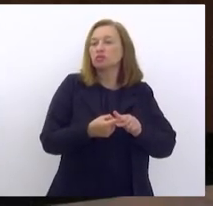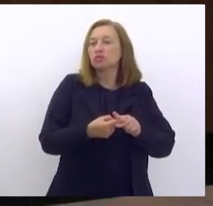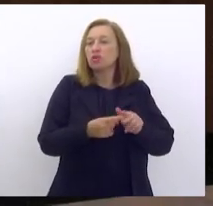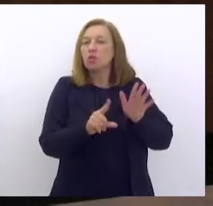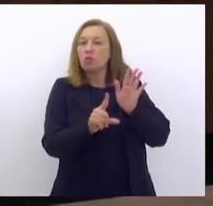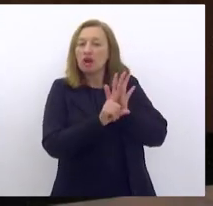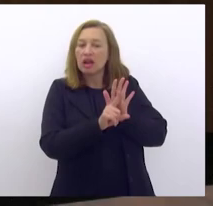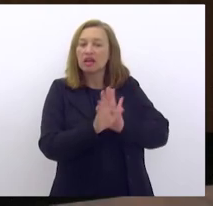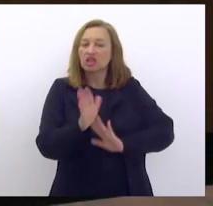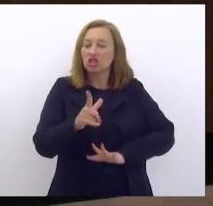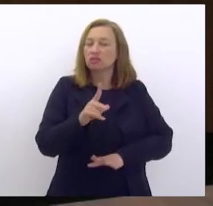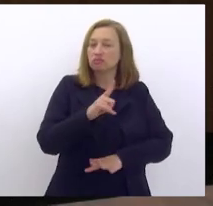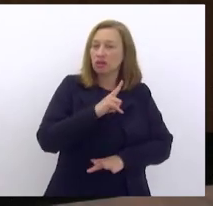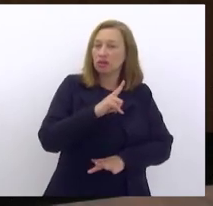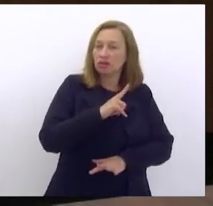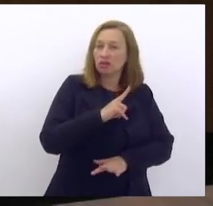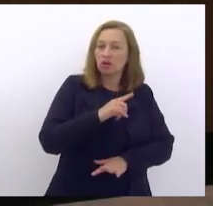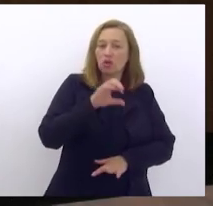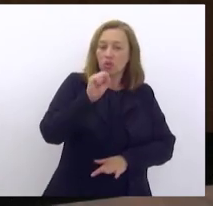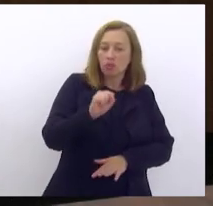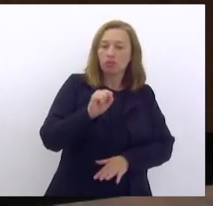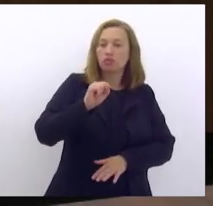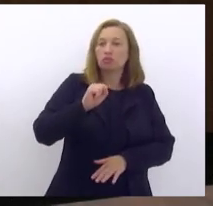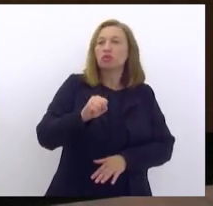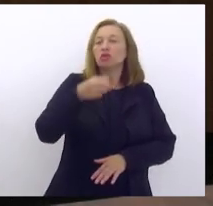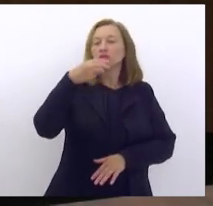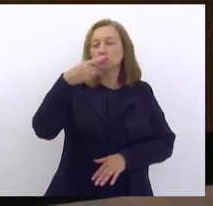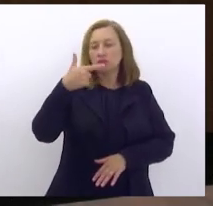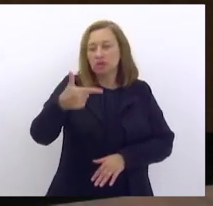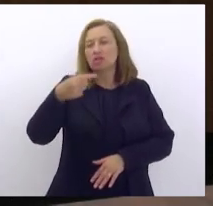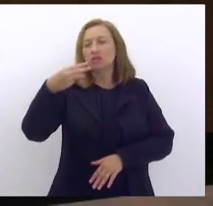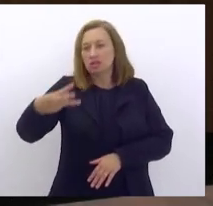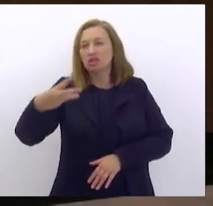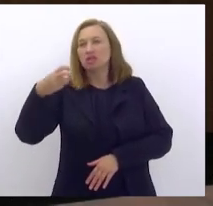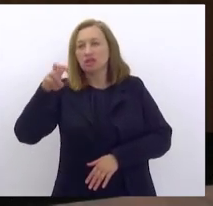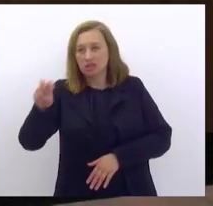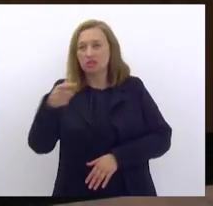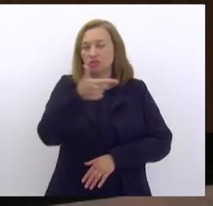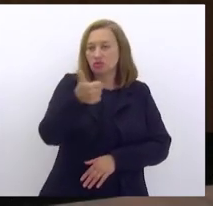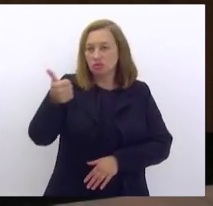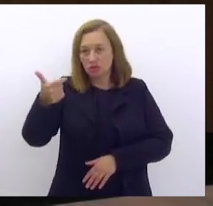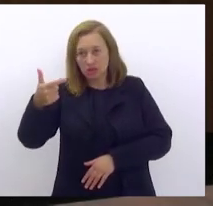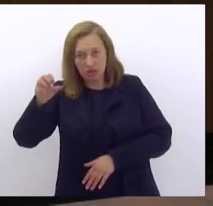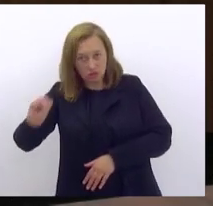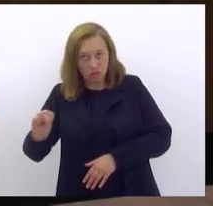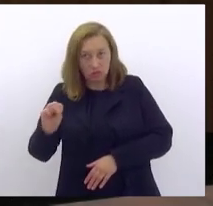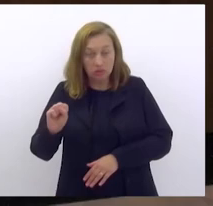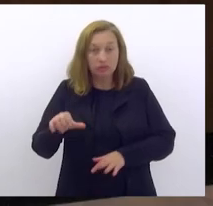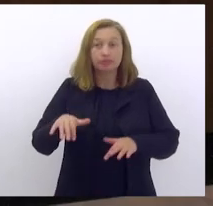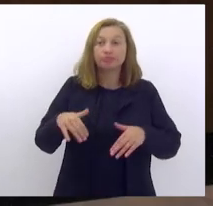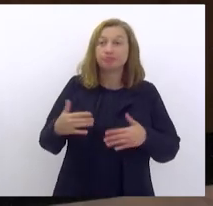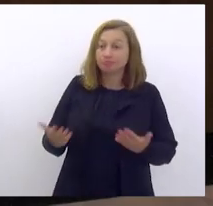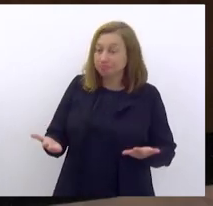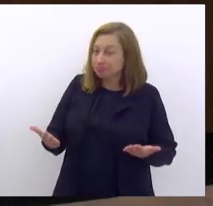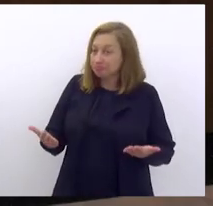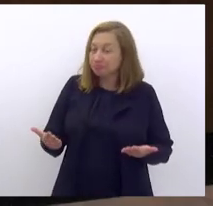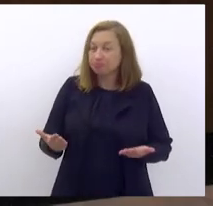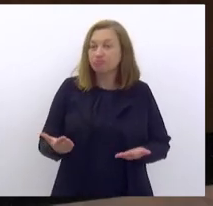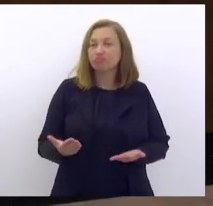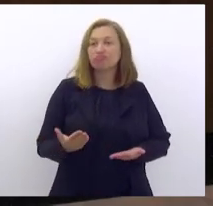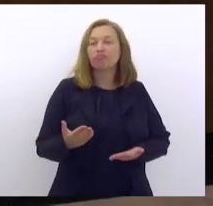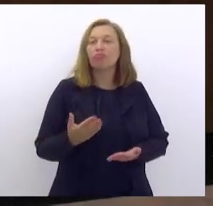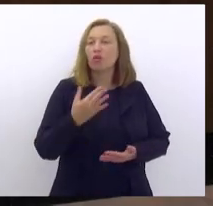lei existente, a 8.235 de 2018. Assim posto, o